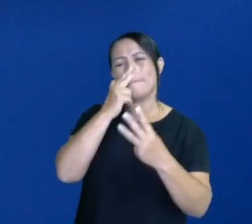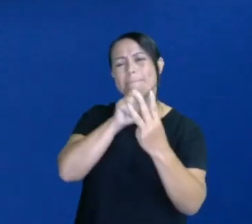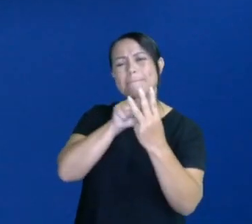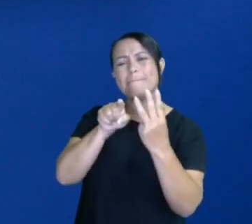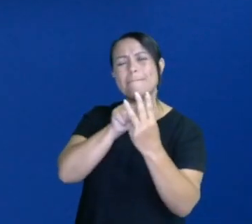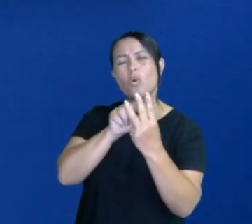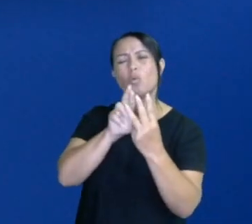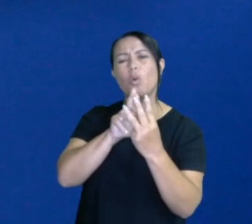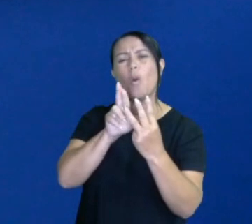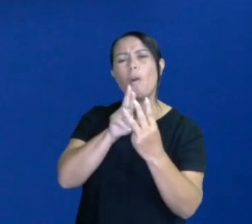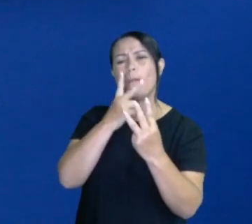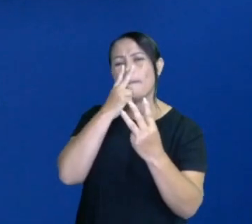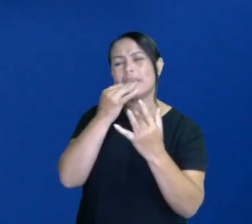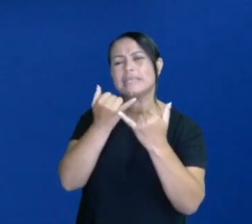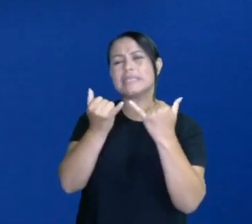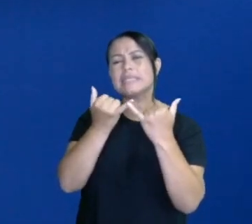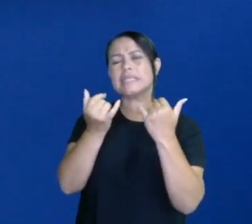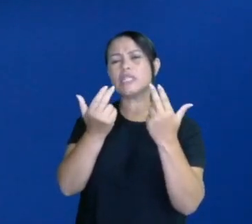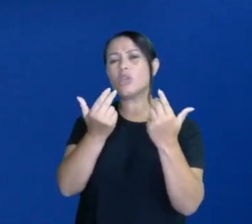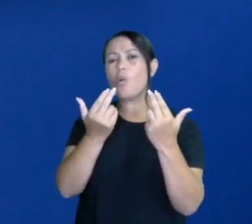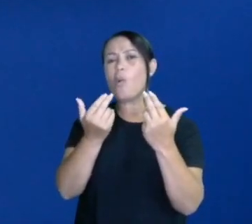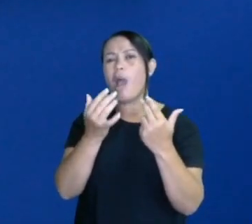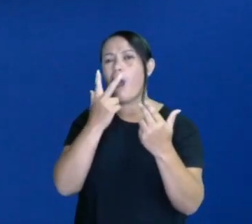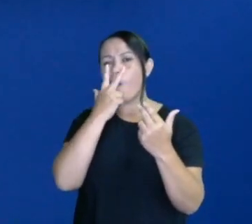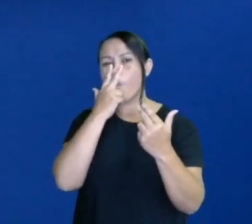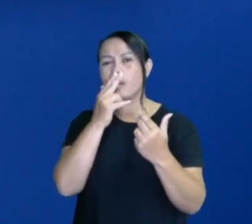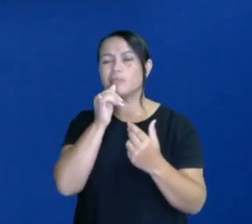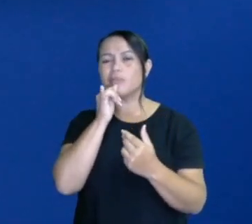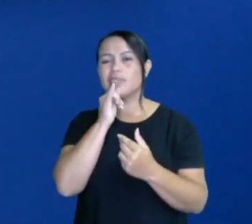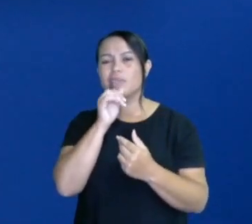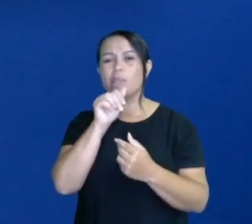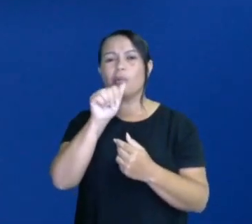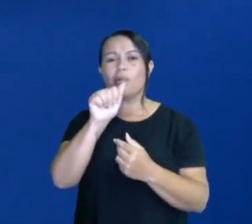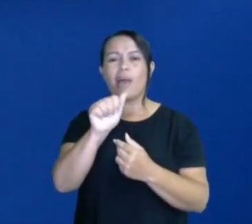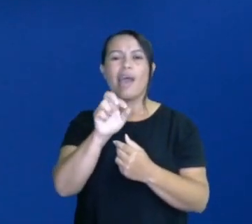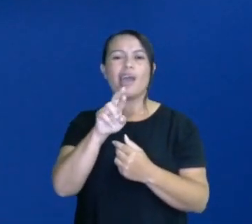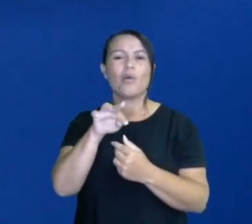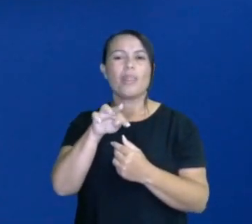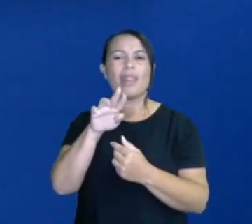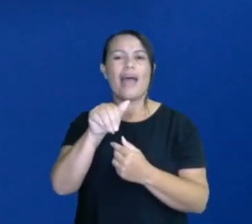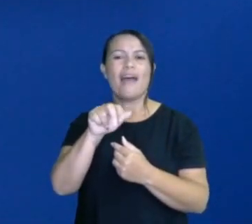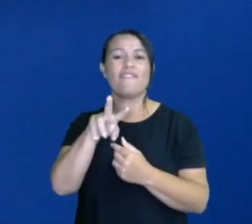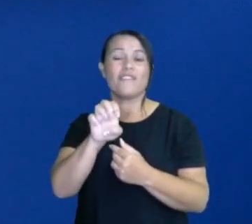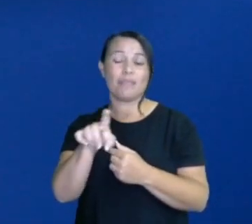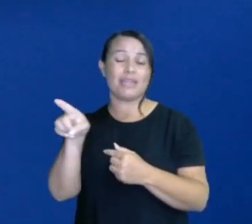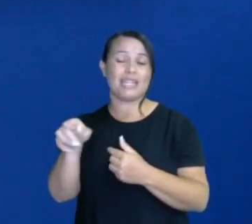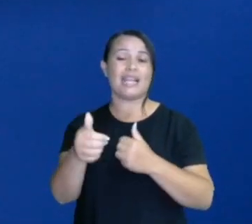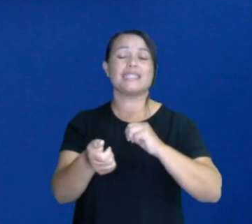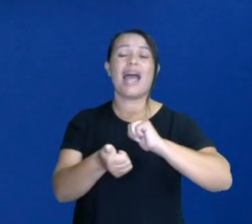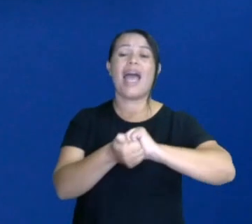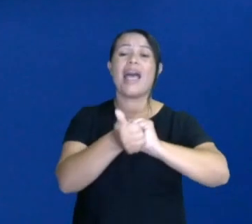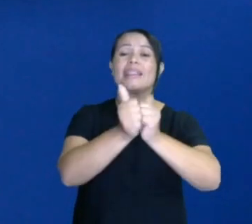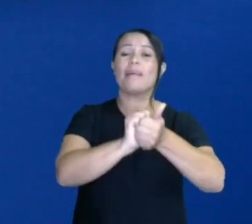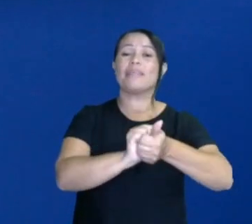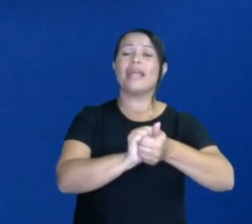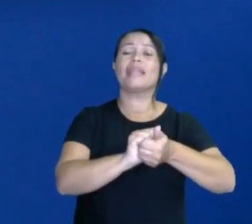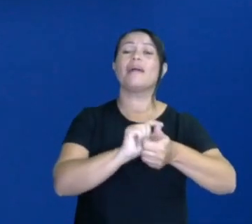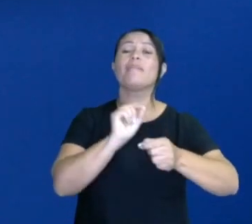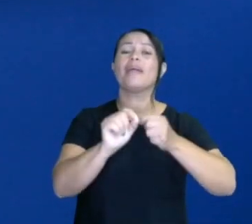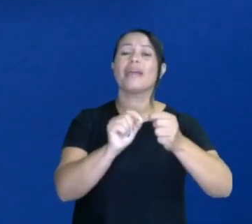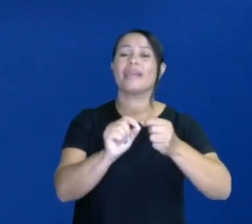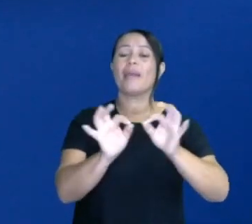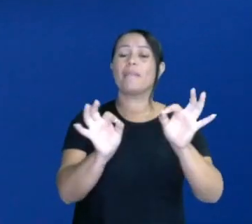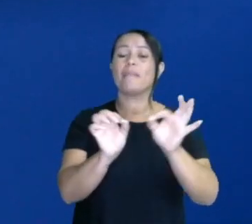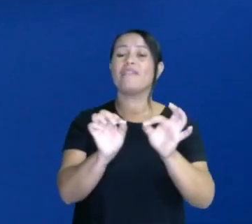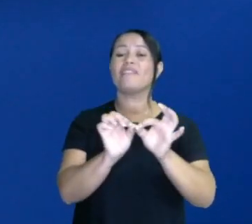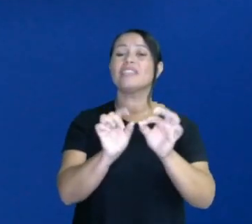com um nome igual a uma aeronave, né, de recursos humanos, mas essa daí é adaptada para fazer a